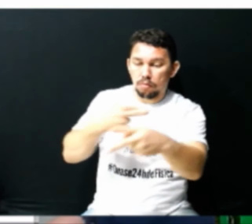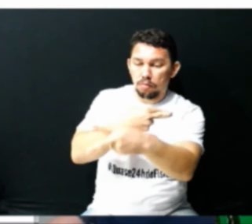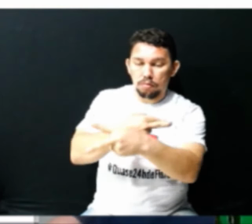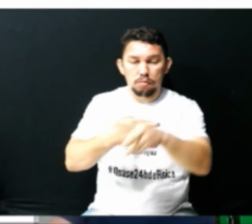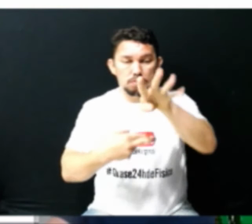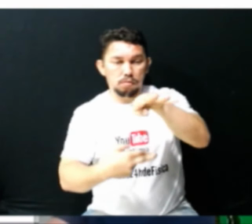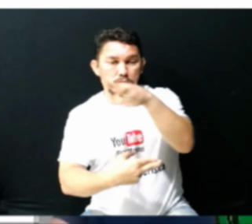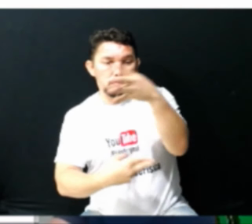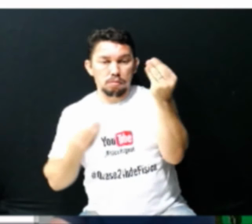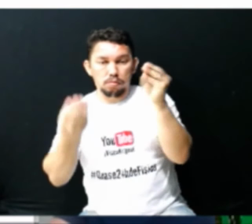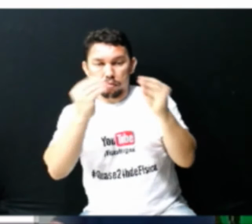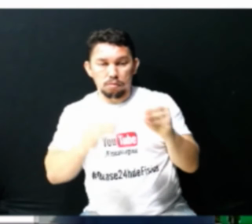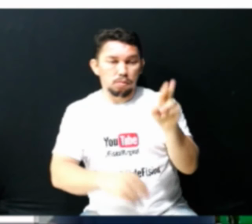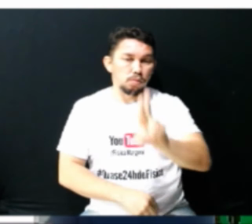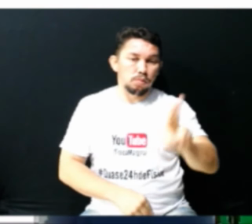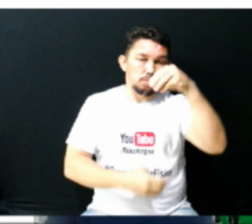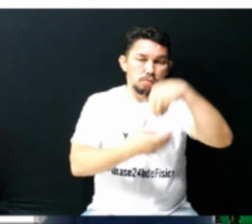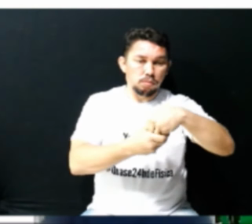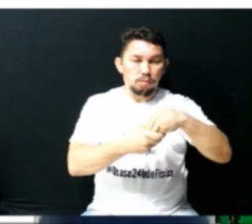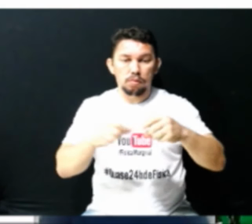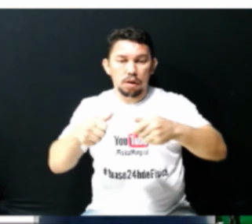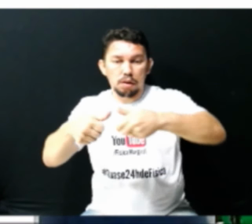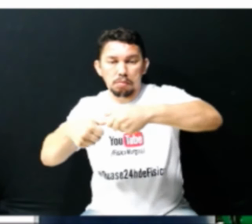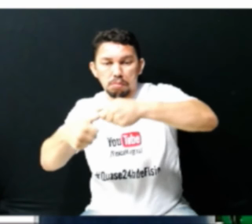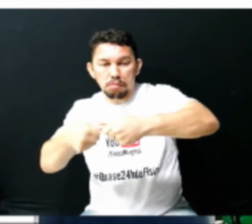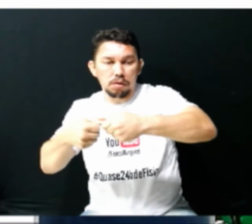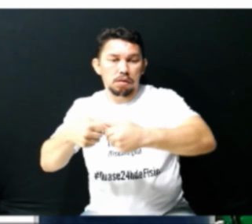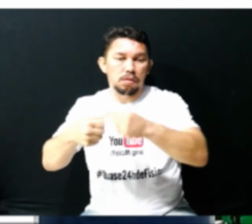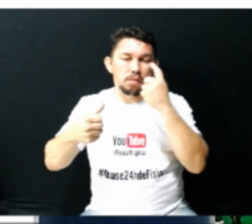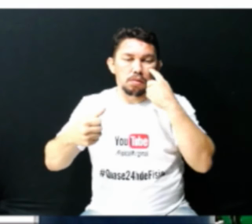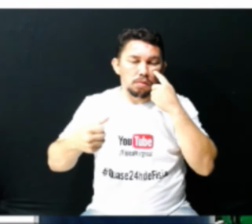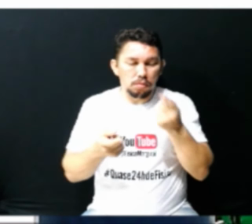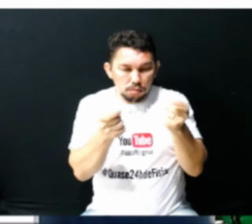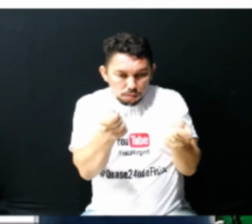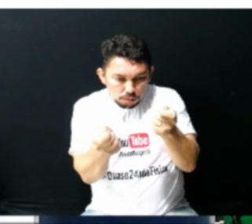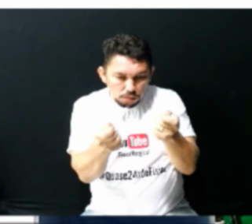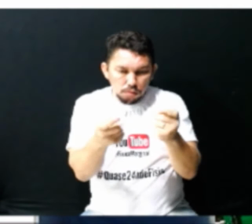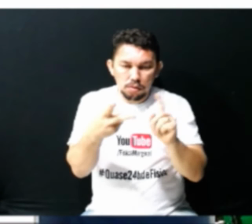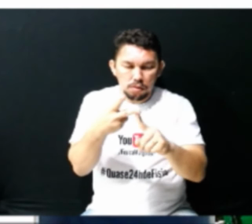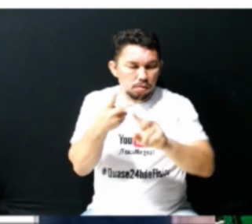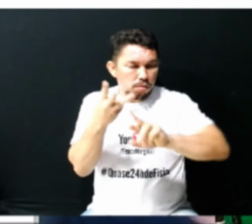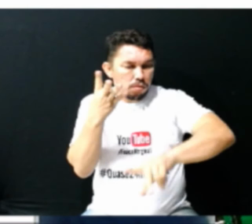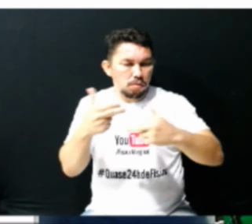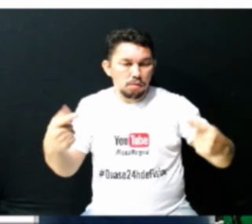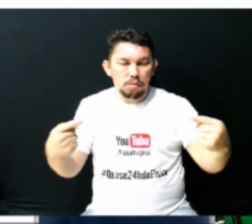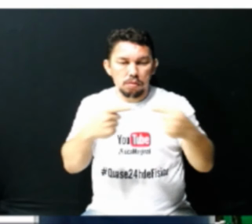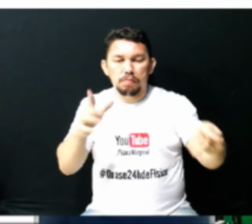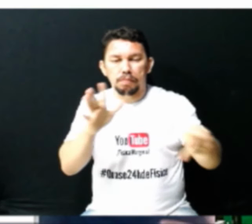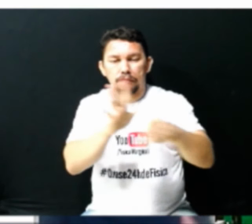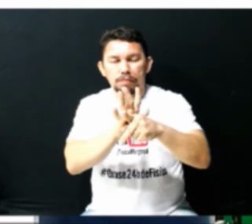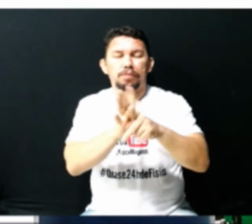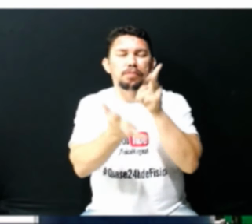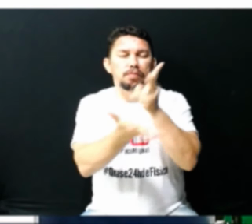o uso de medidores elétricos, voltímetro, amperímetro e por aí vai. Então isso aí é recorrente, quase toda